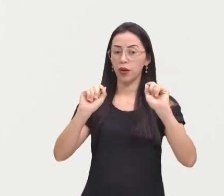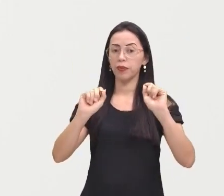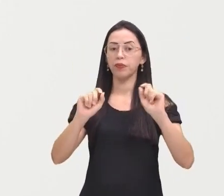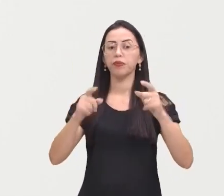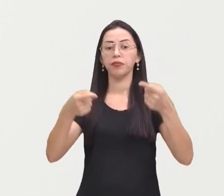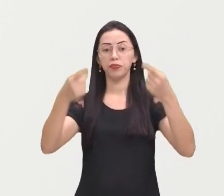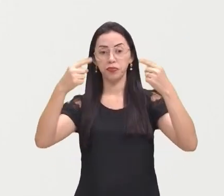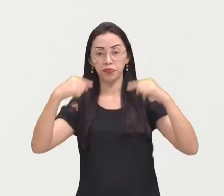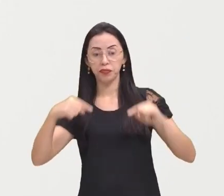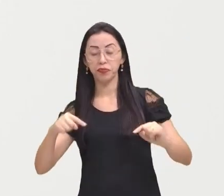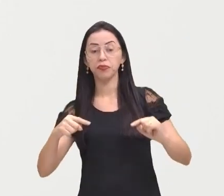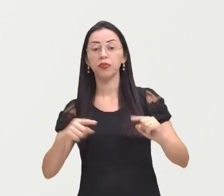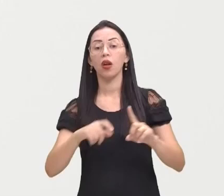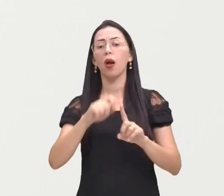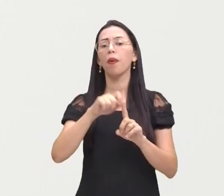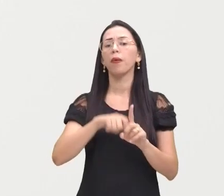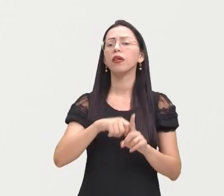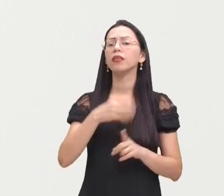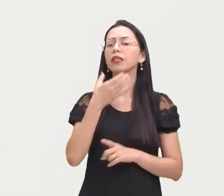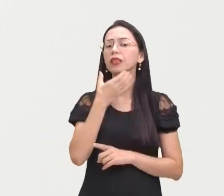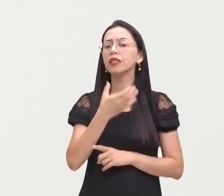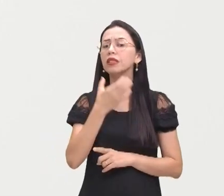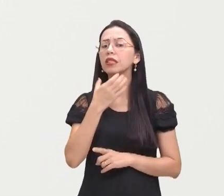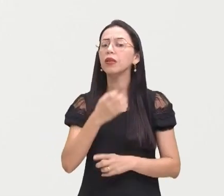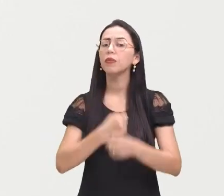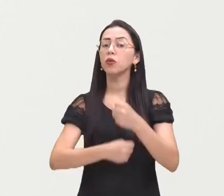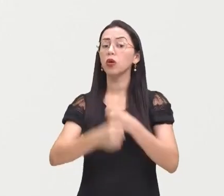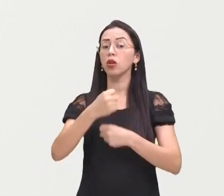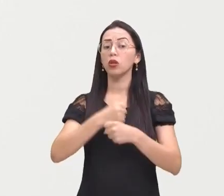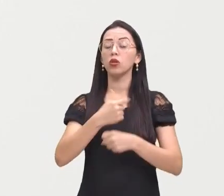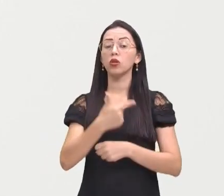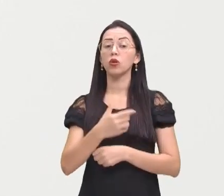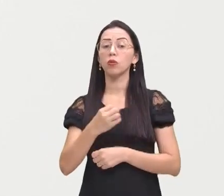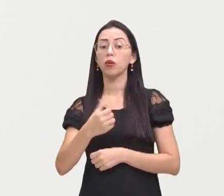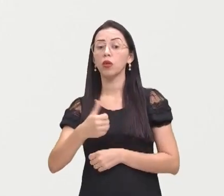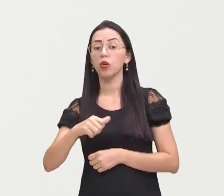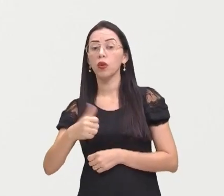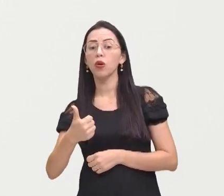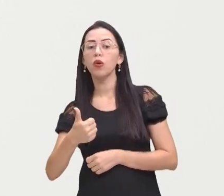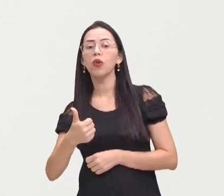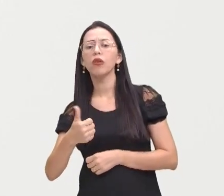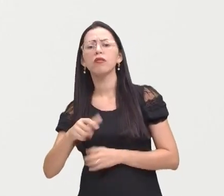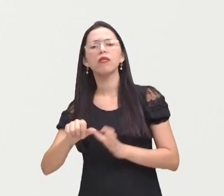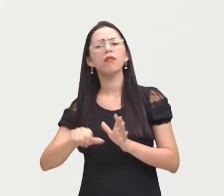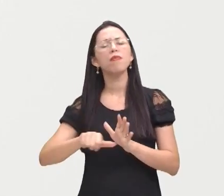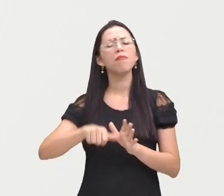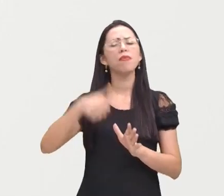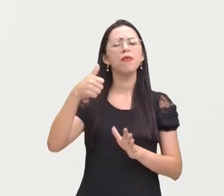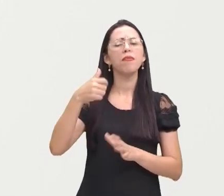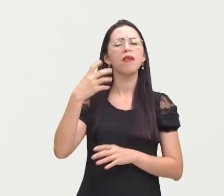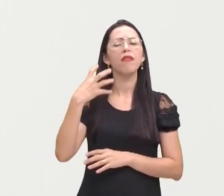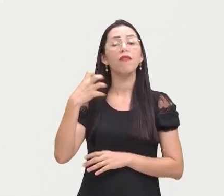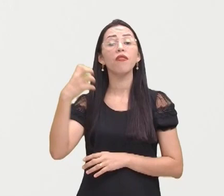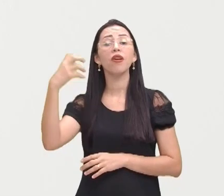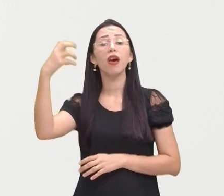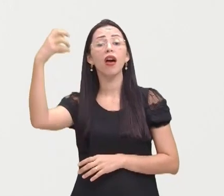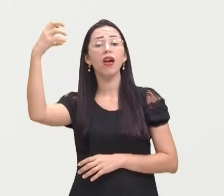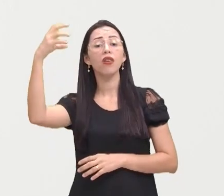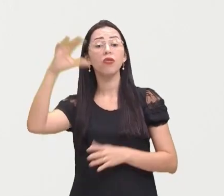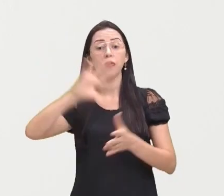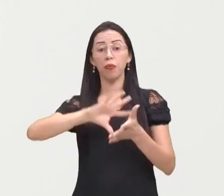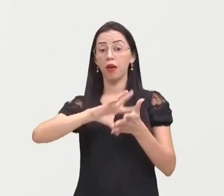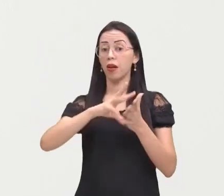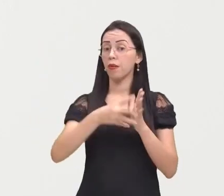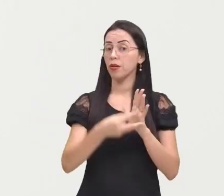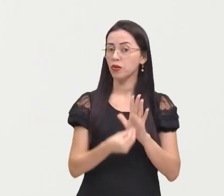ler? Em dezembro de 2011, fiz minha primeira viagem para a